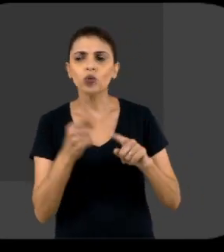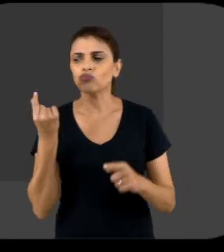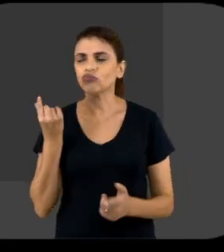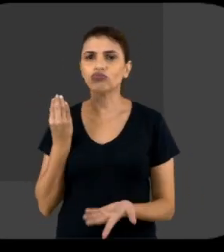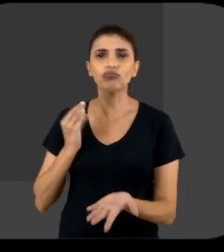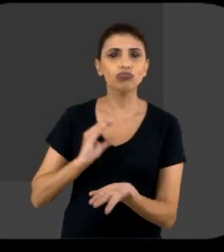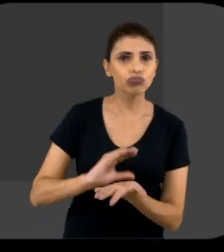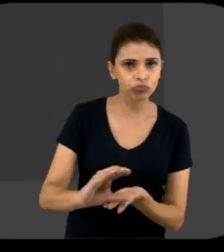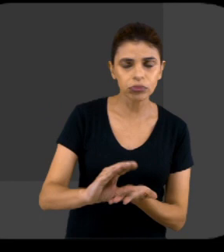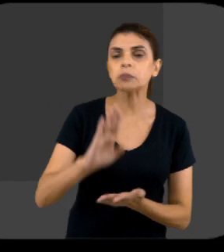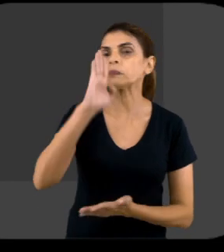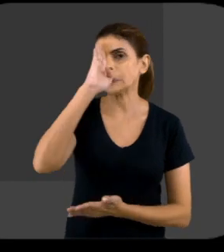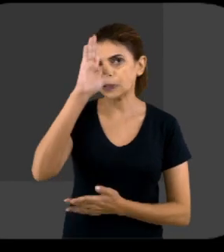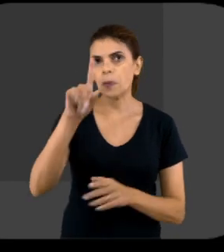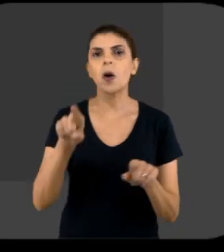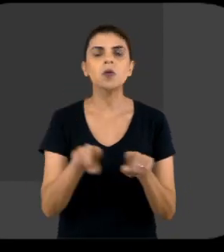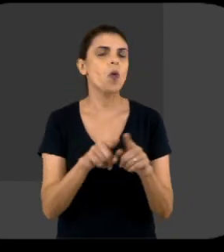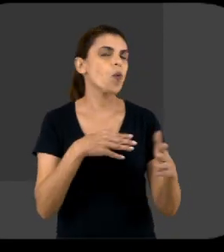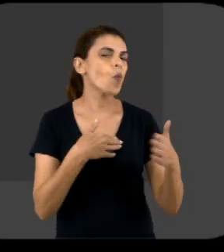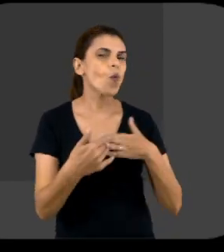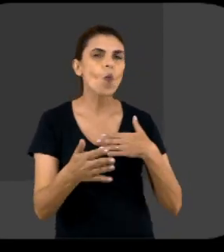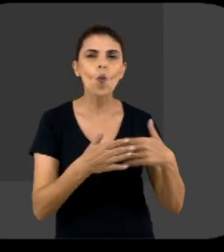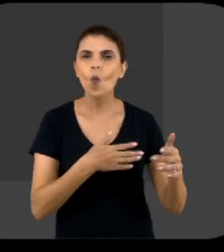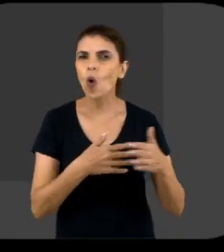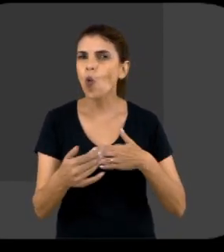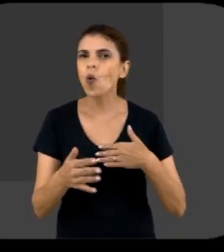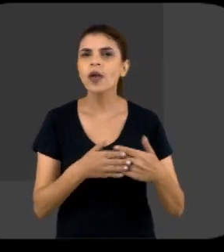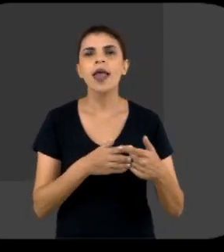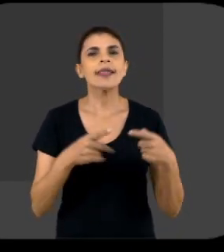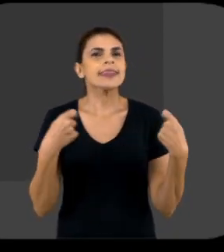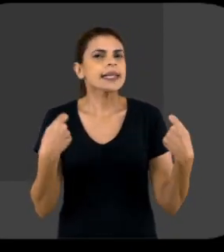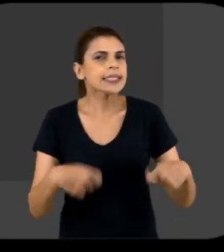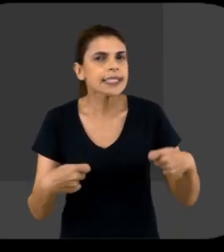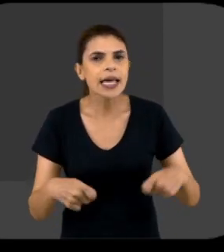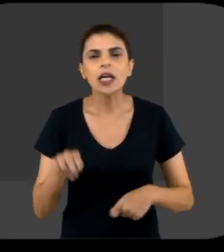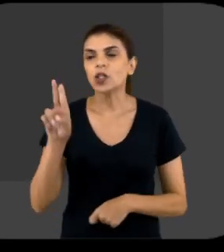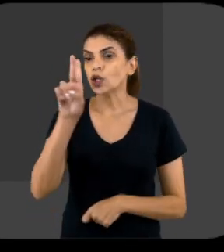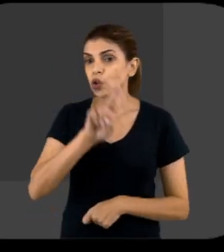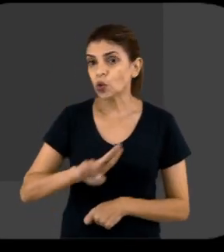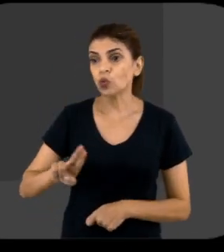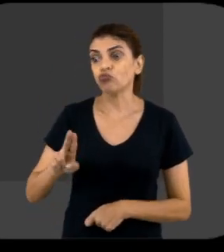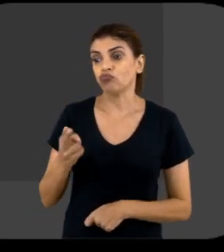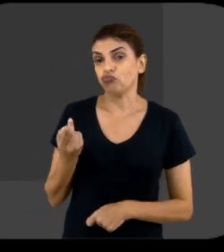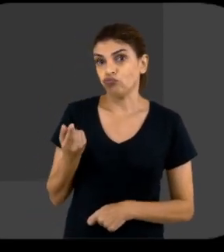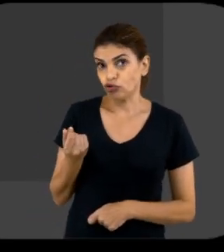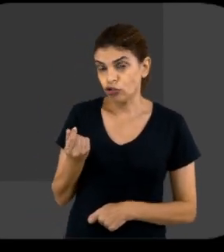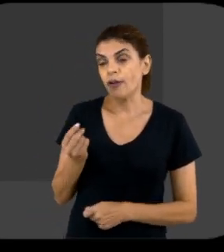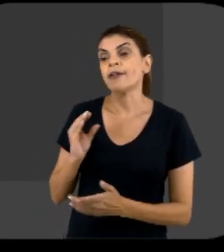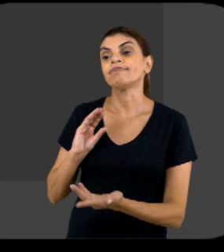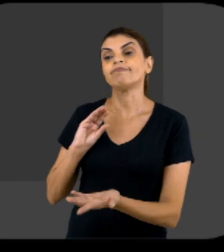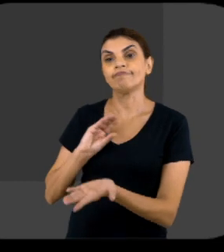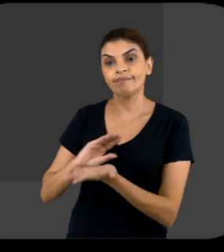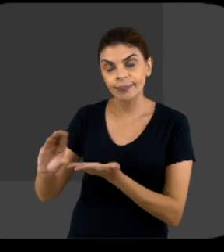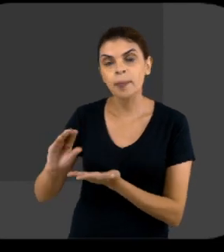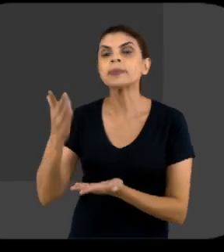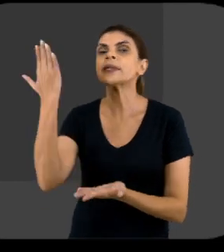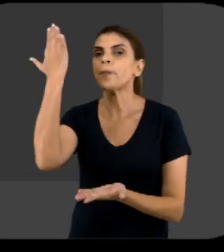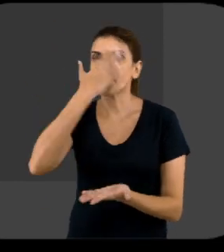desses recursos é fundamental. Então, qualquer necessidade de uso do recurso precisa ser